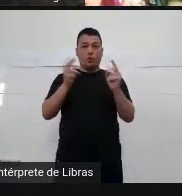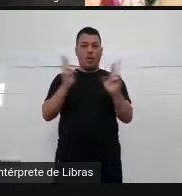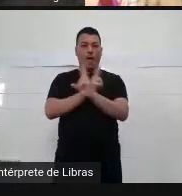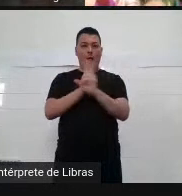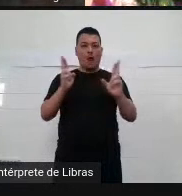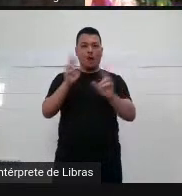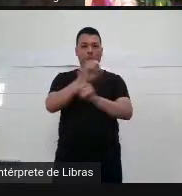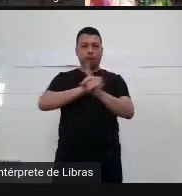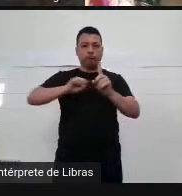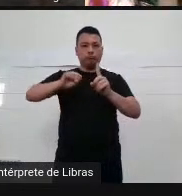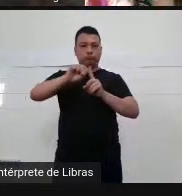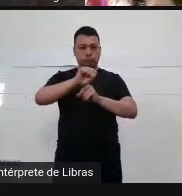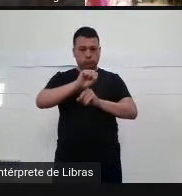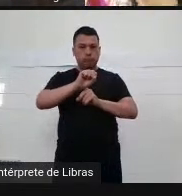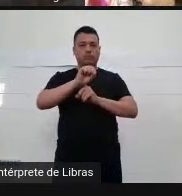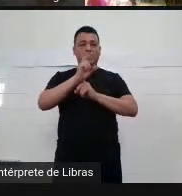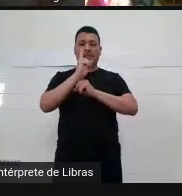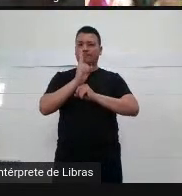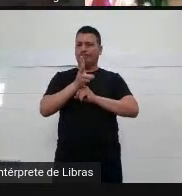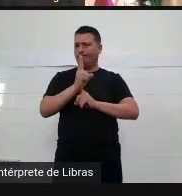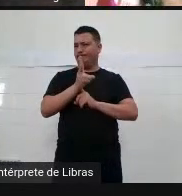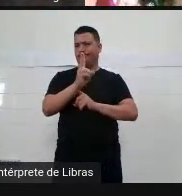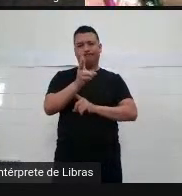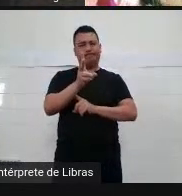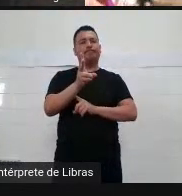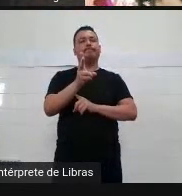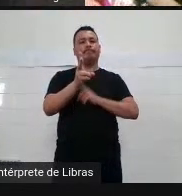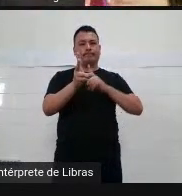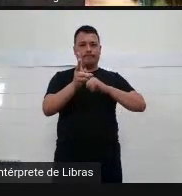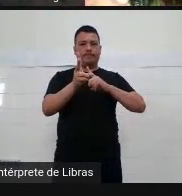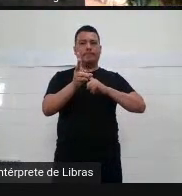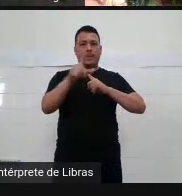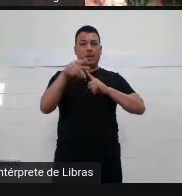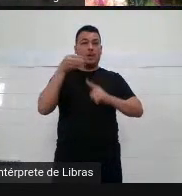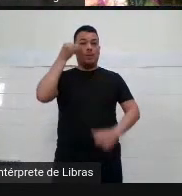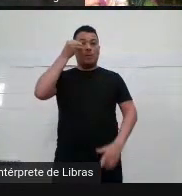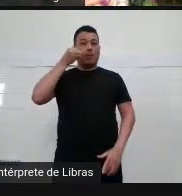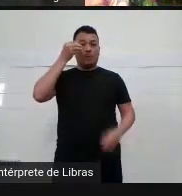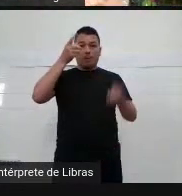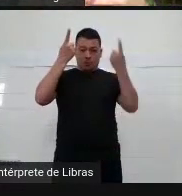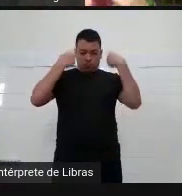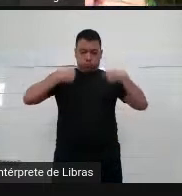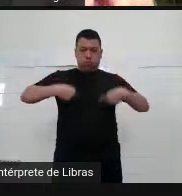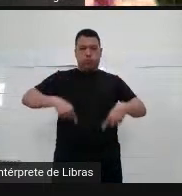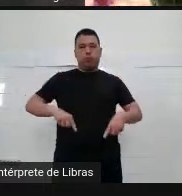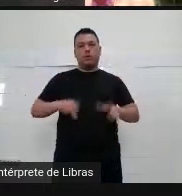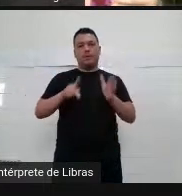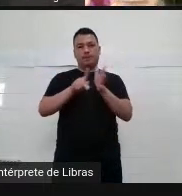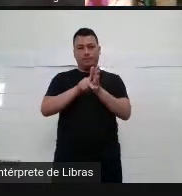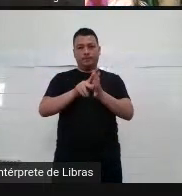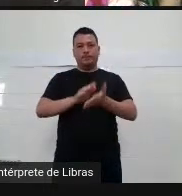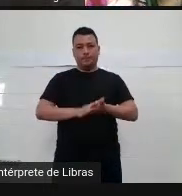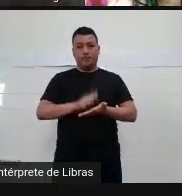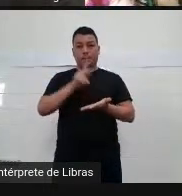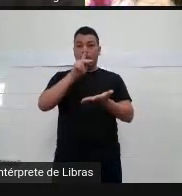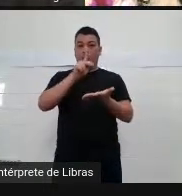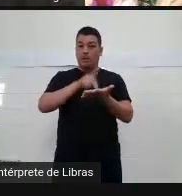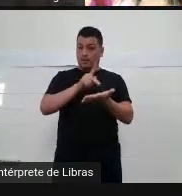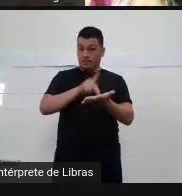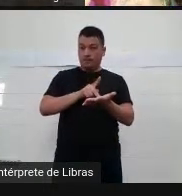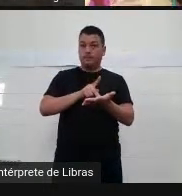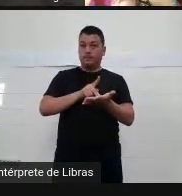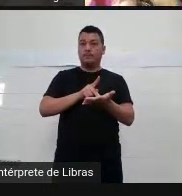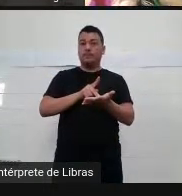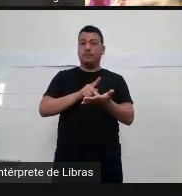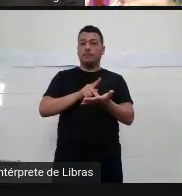alguma maneira ou de outra, acaba sendo uma experiência corporal. Então, na verdade, é